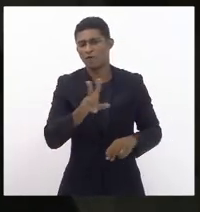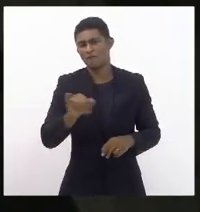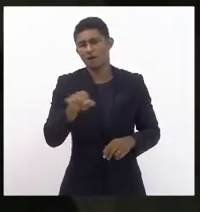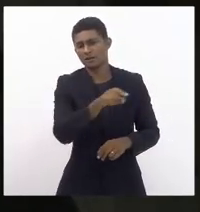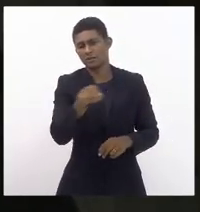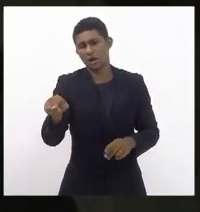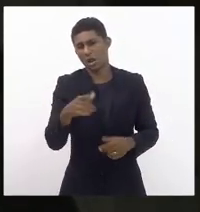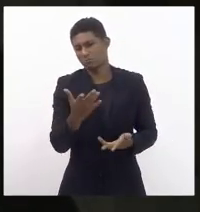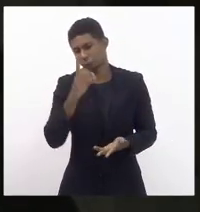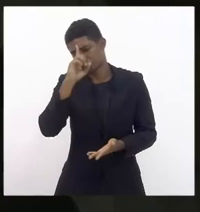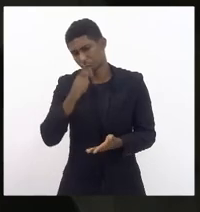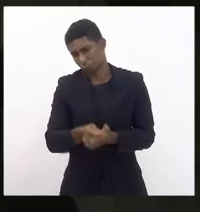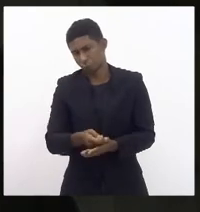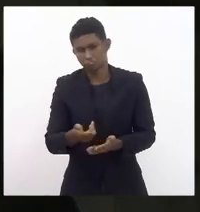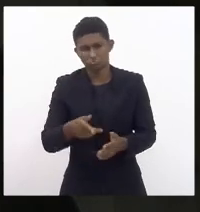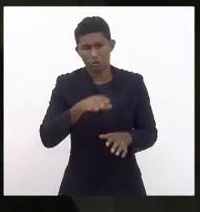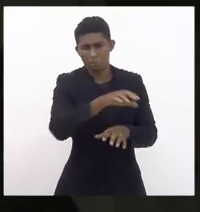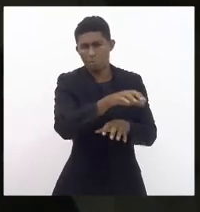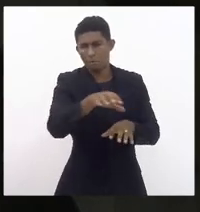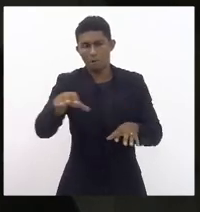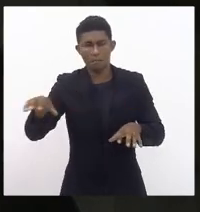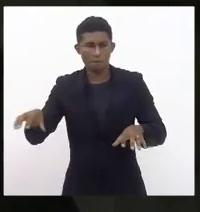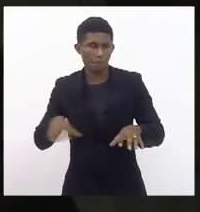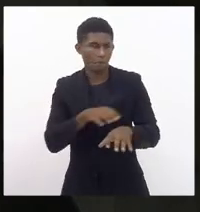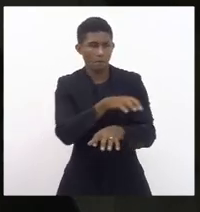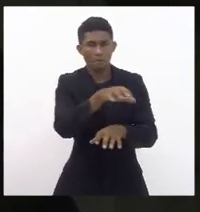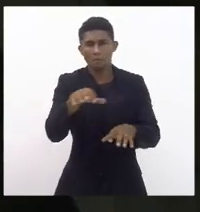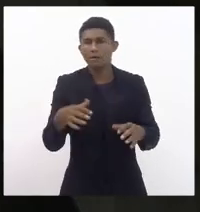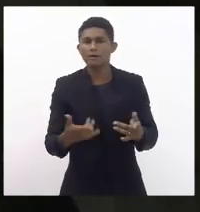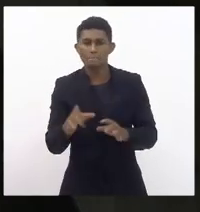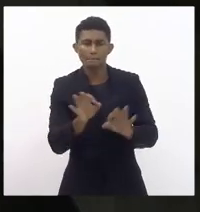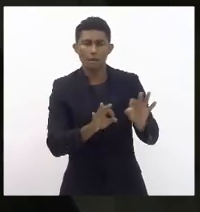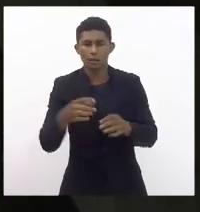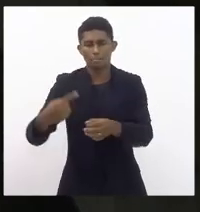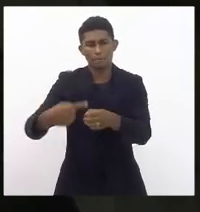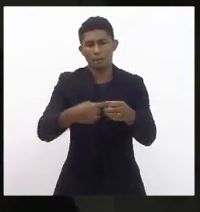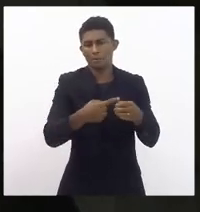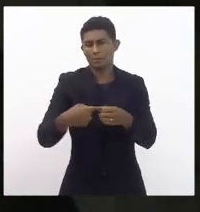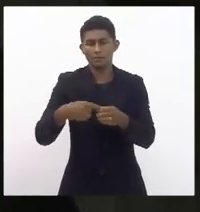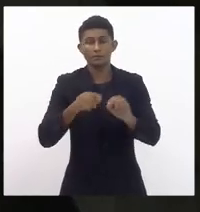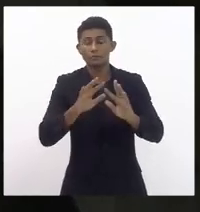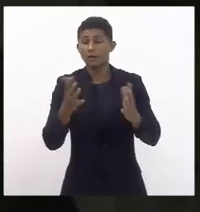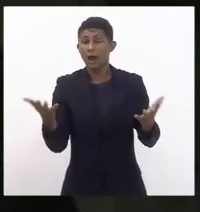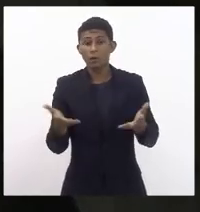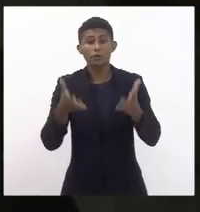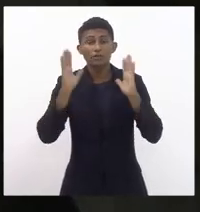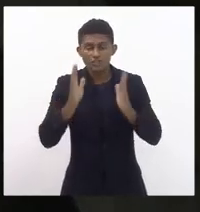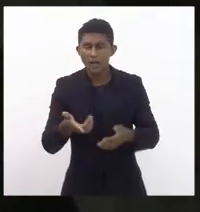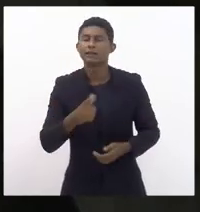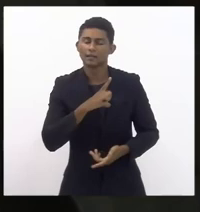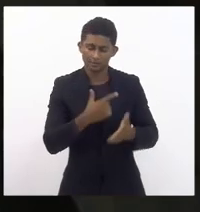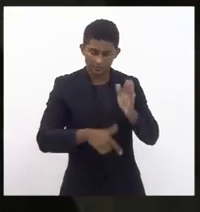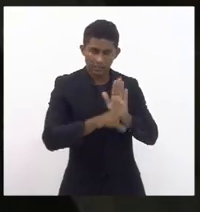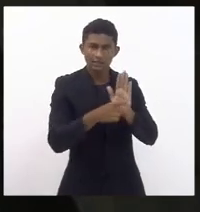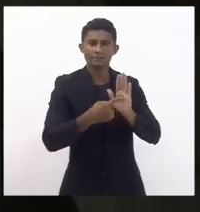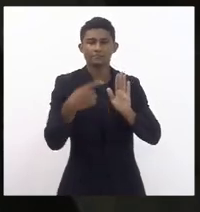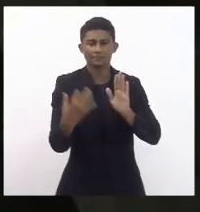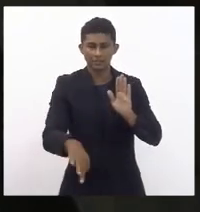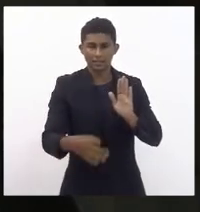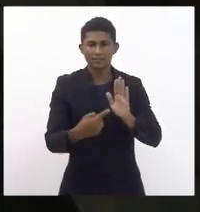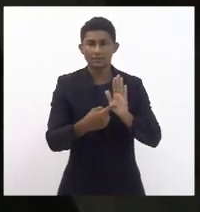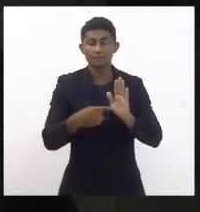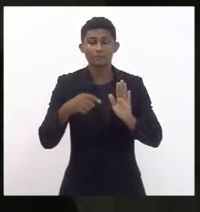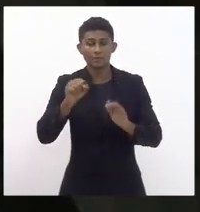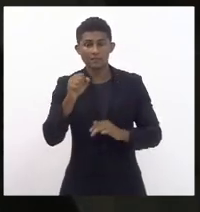reenquadramento funcional de acordo com o que prevê o plano de cargos em cada município mas agora já uma jurisprudência que